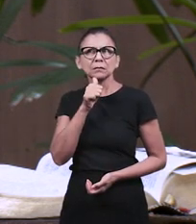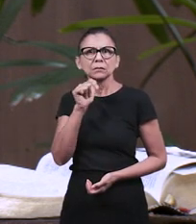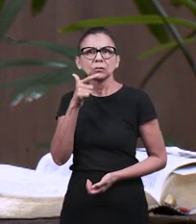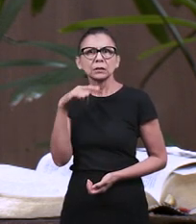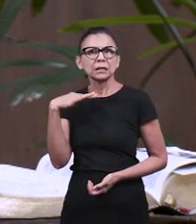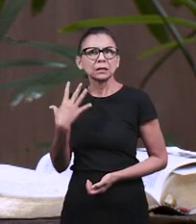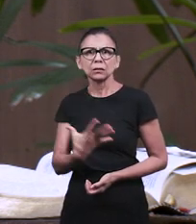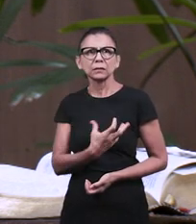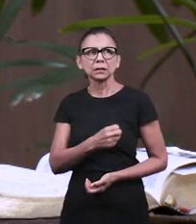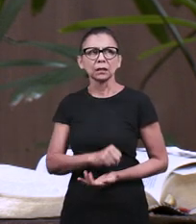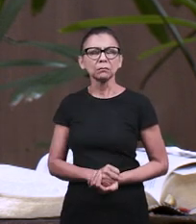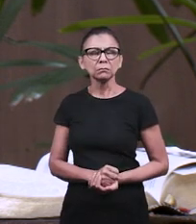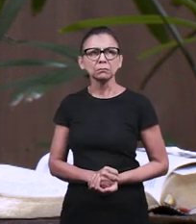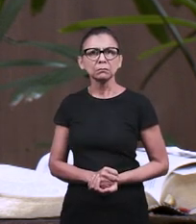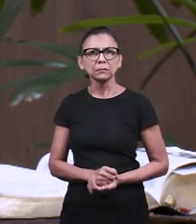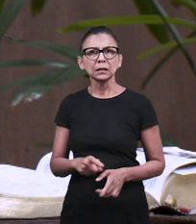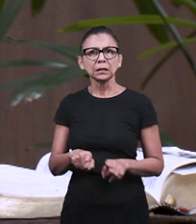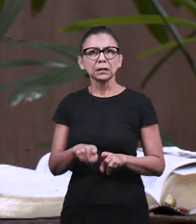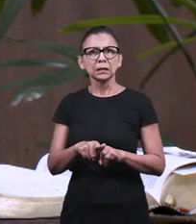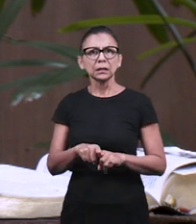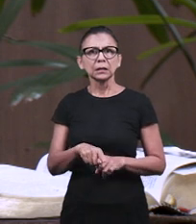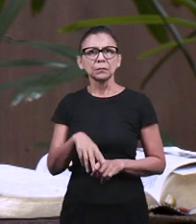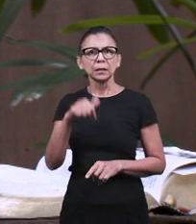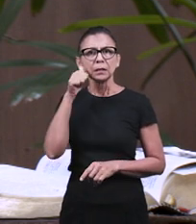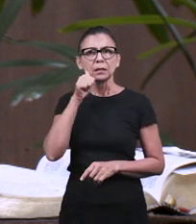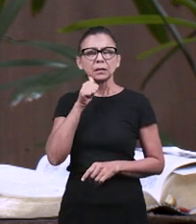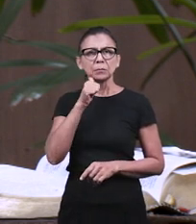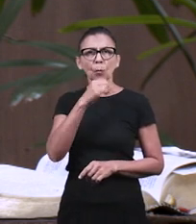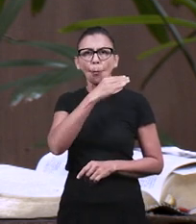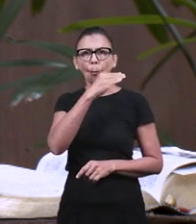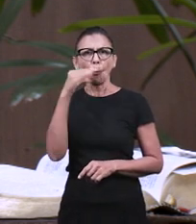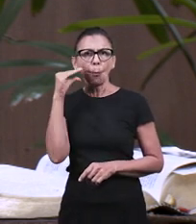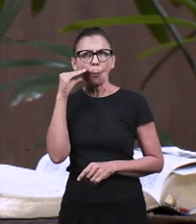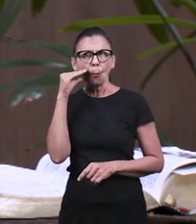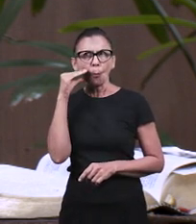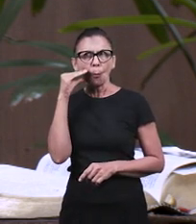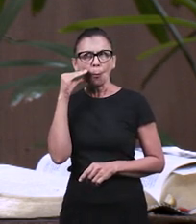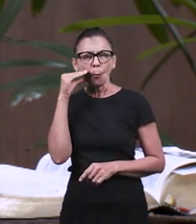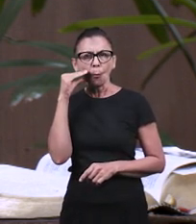E outra coisa, são virgens. Os casados não vão ser salvos?